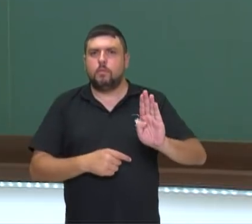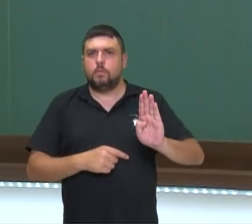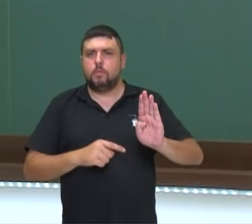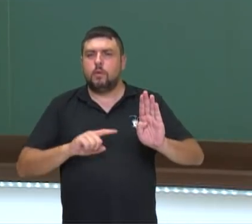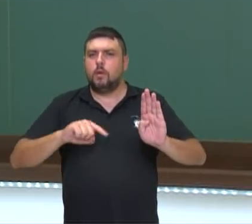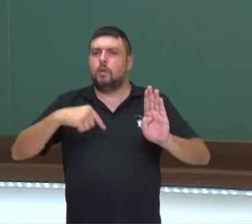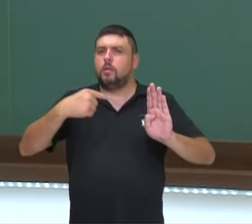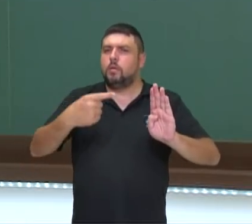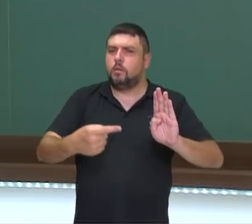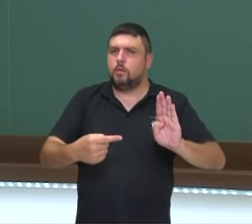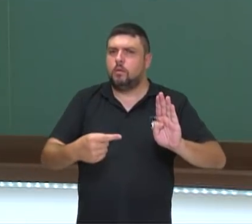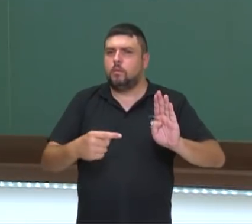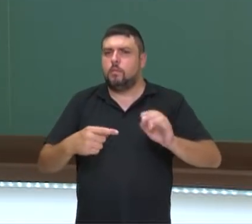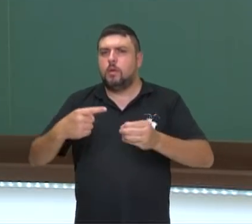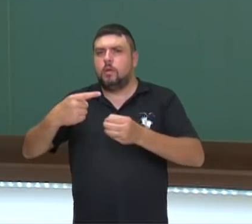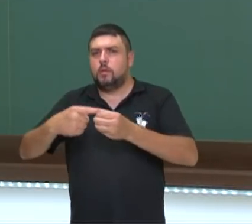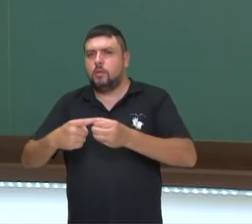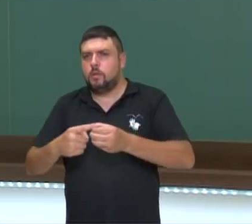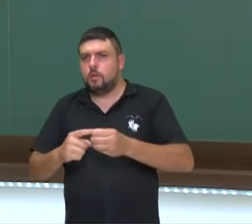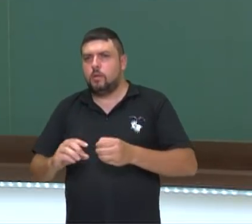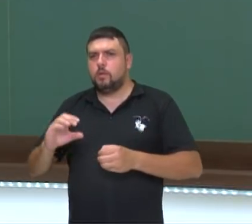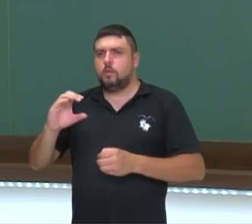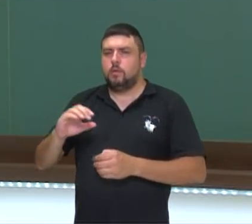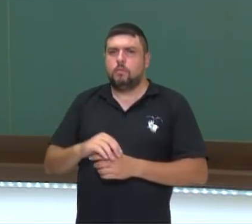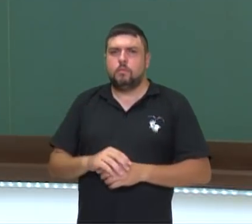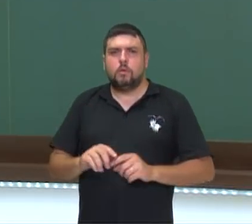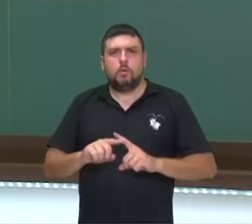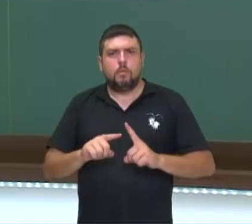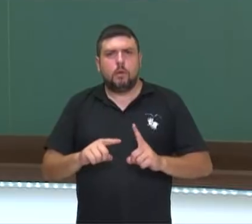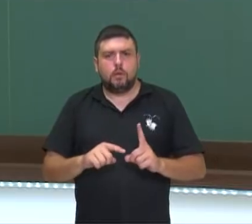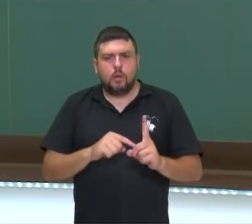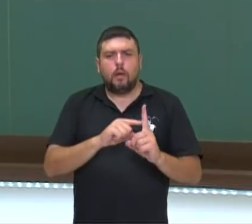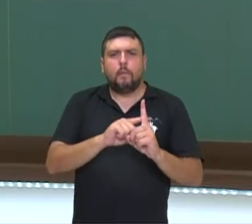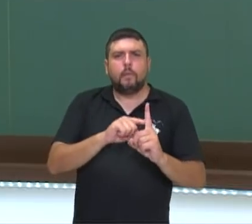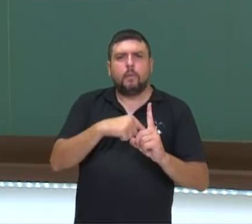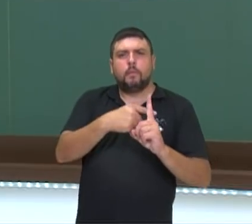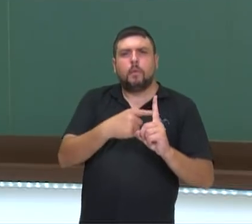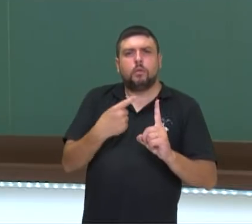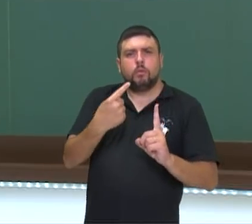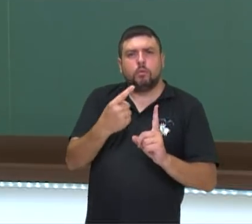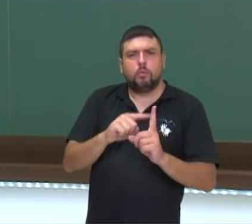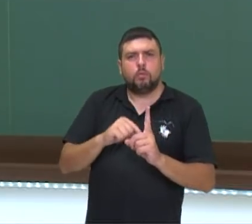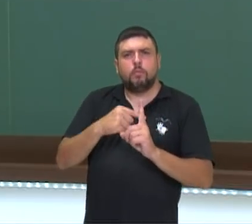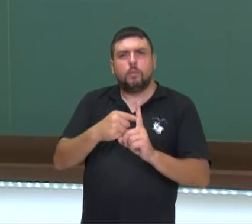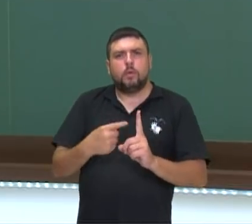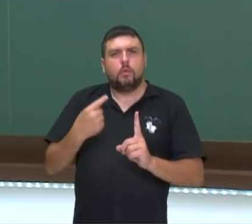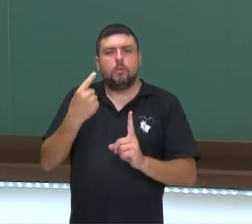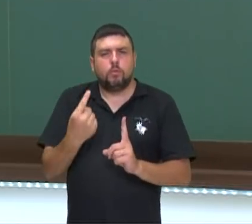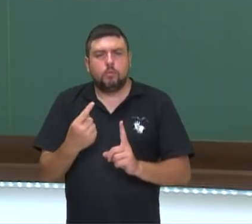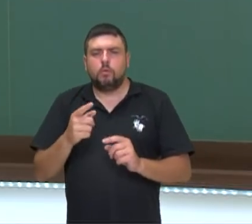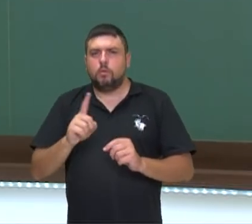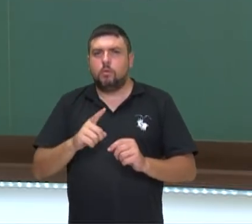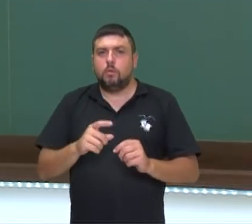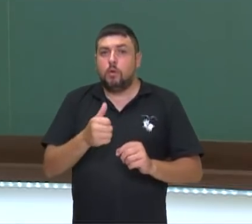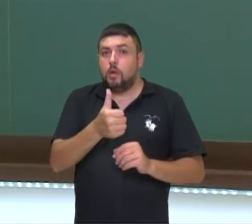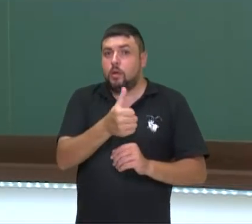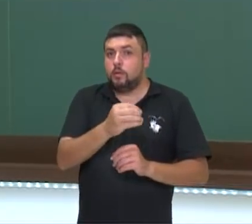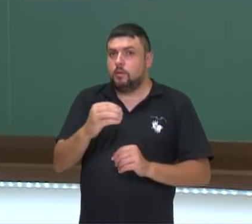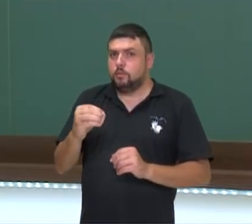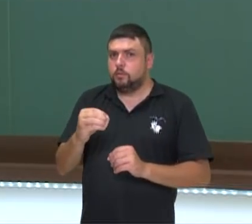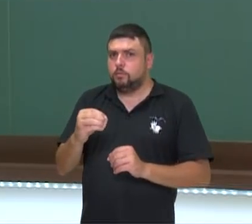agora a gente vai considerar uma unidade? Não, ele está dizendo que cada pedacinho aqui vale 100